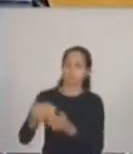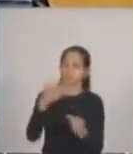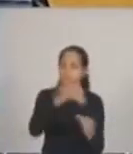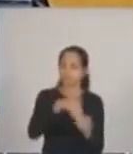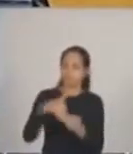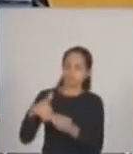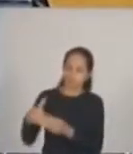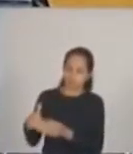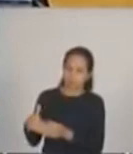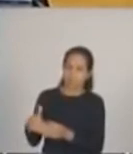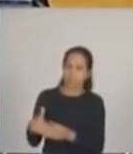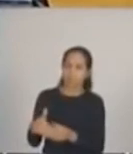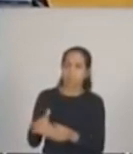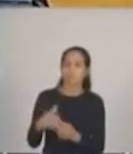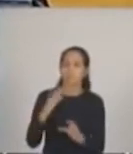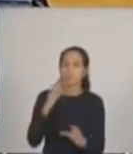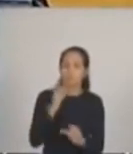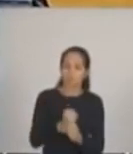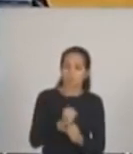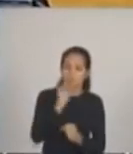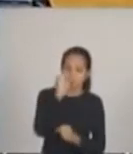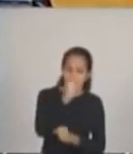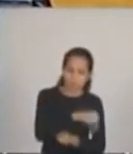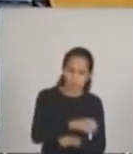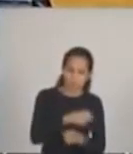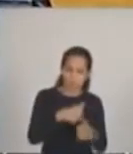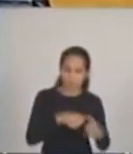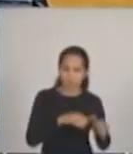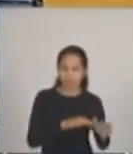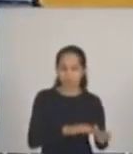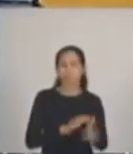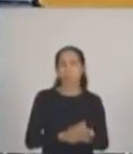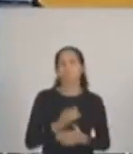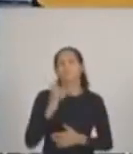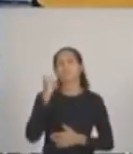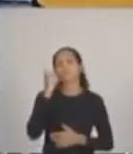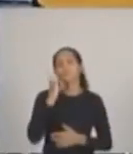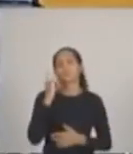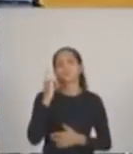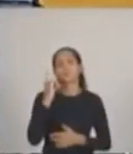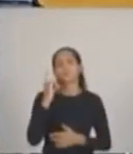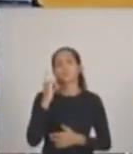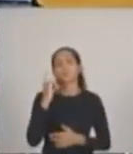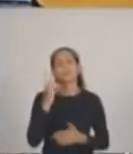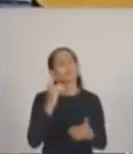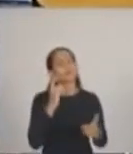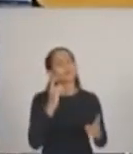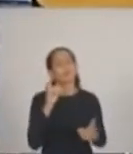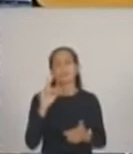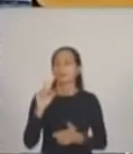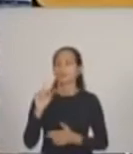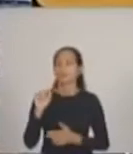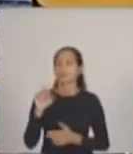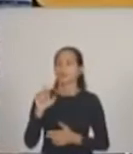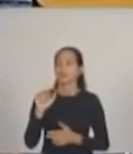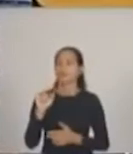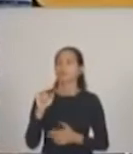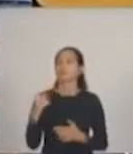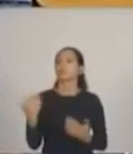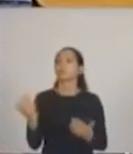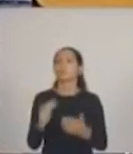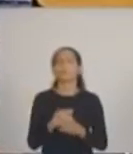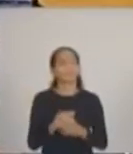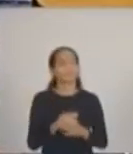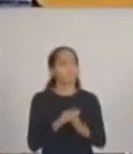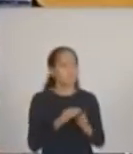deputados que votarem sim, mantenham o veto. Os que votarem não, rejeitem. Deputado Adilson Espíndola. Senhor presidente. Pois não, deputado Dari Pagong. Só orientação